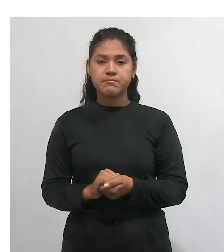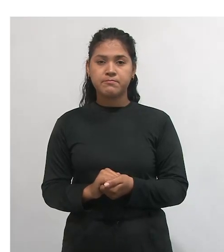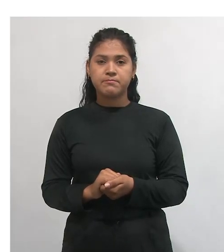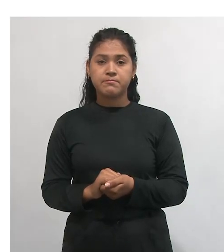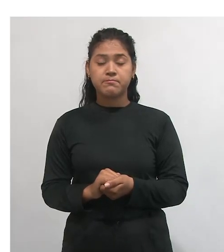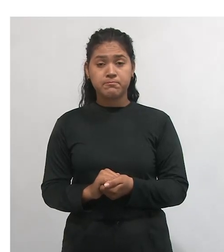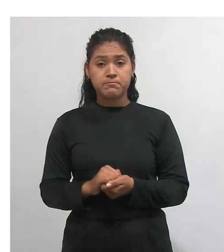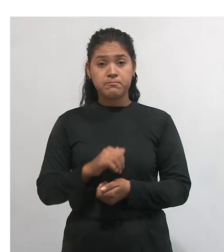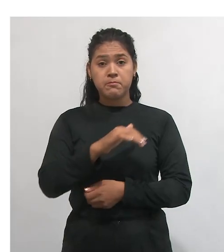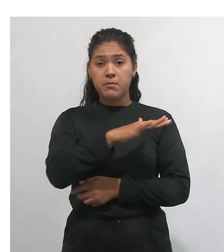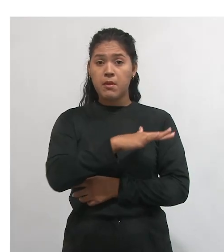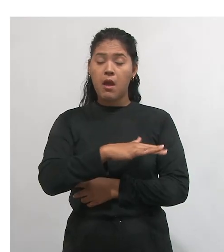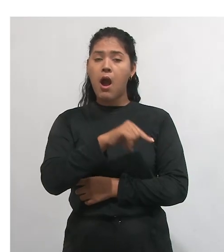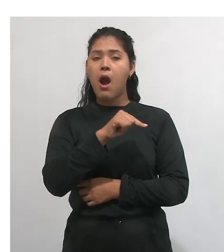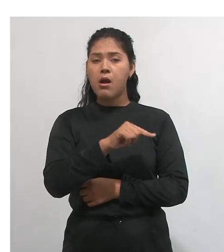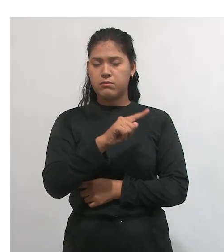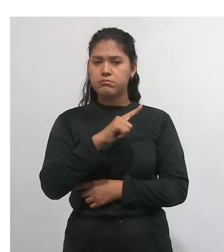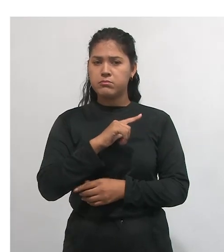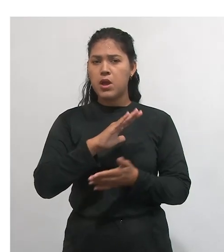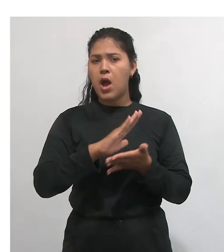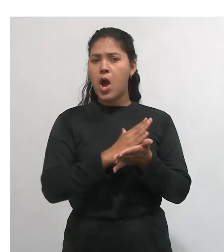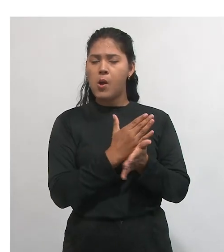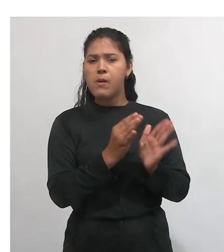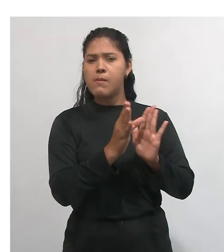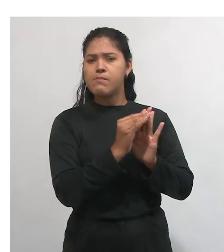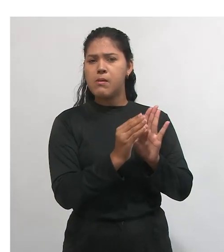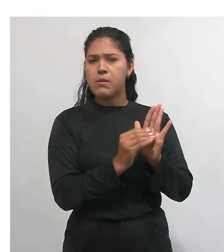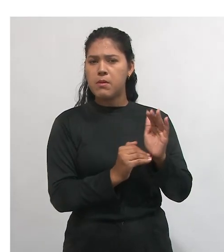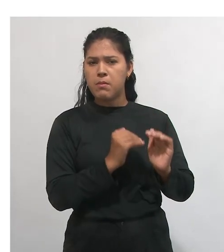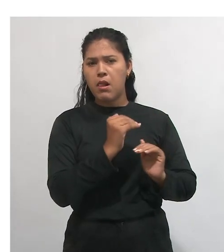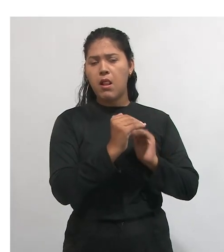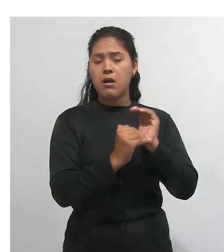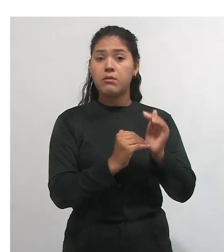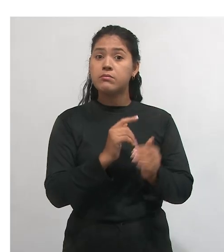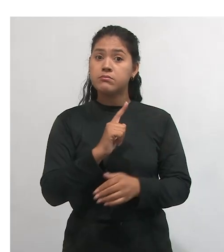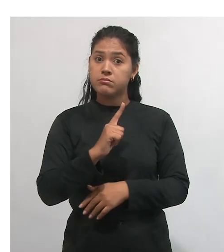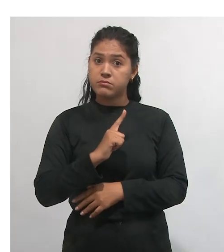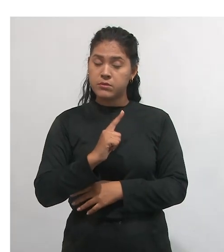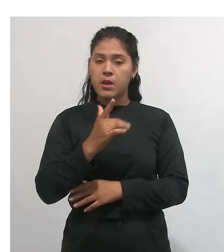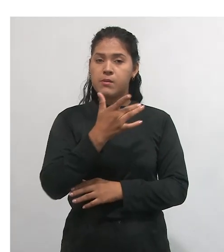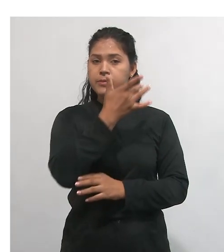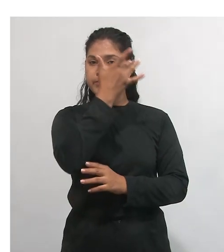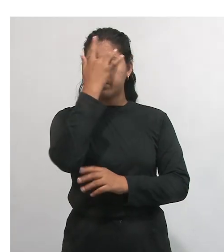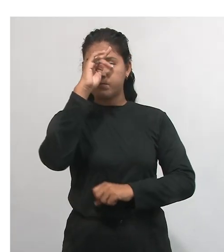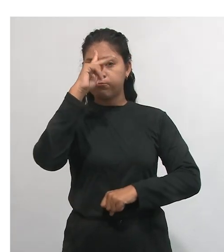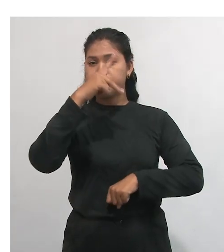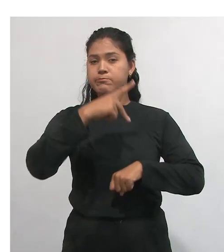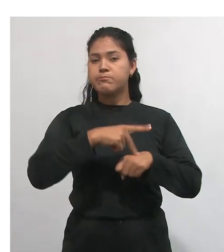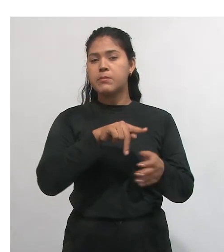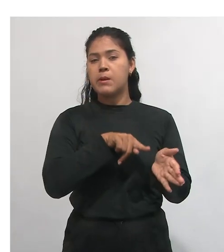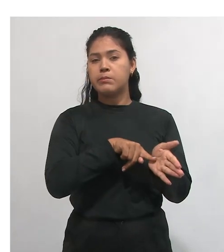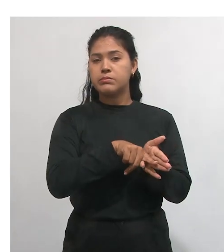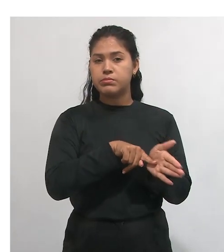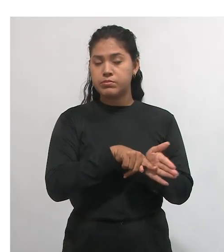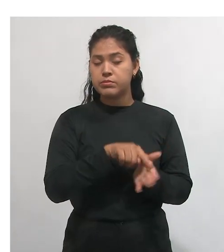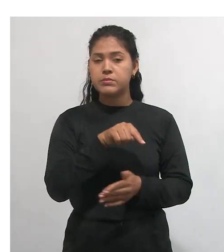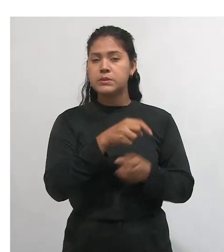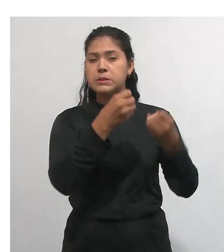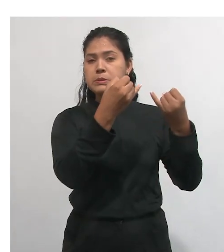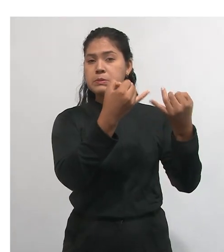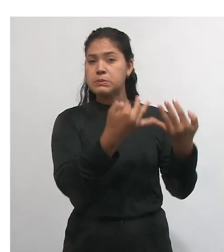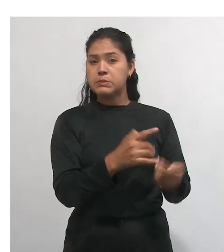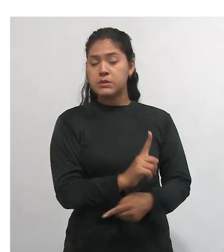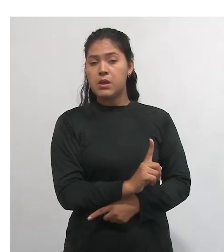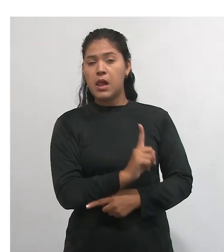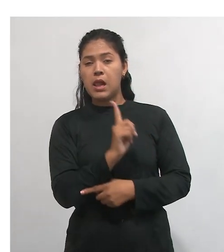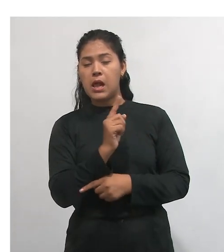as contribuições sofistas, né? Tem uma expressão de um historiador que é basicamente assim: lá na Grécia